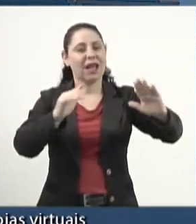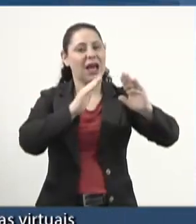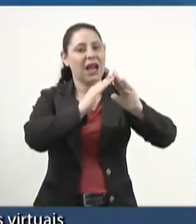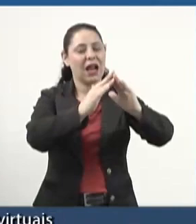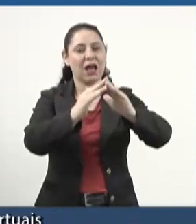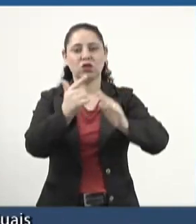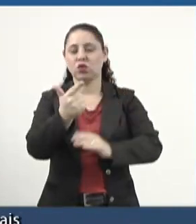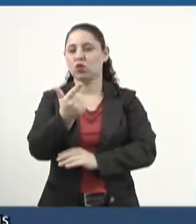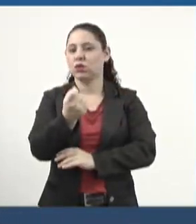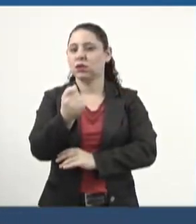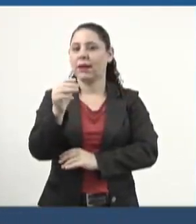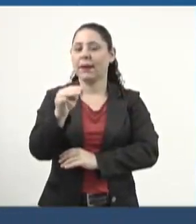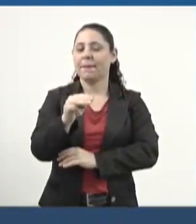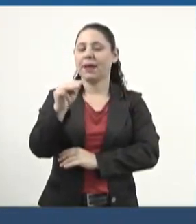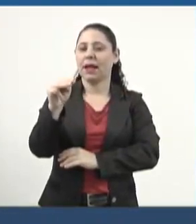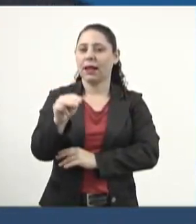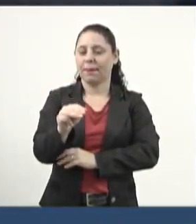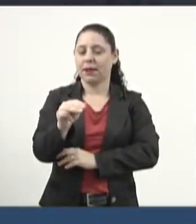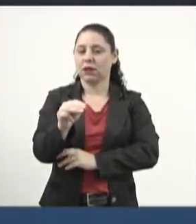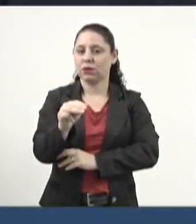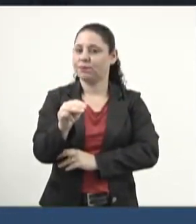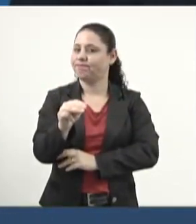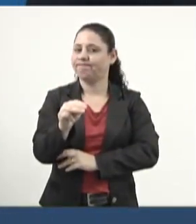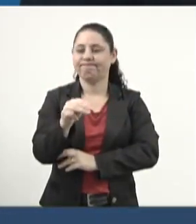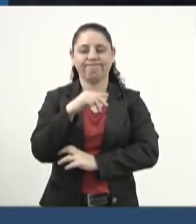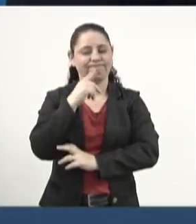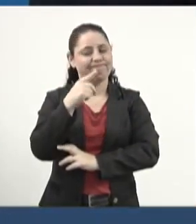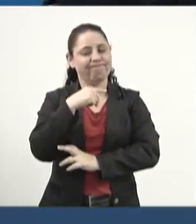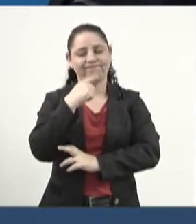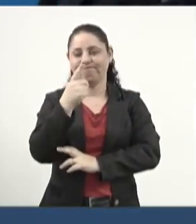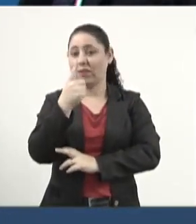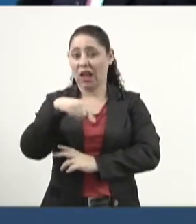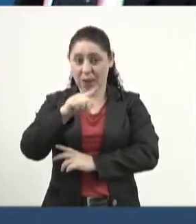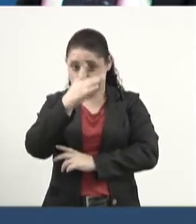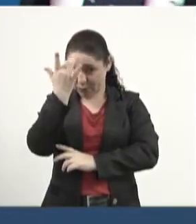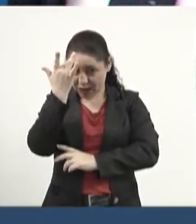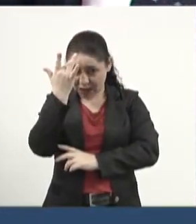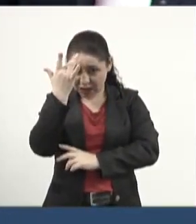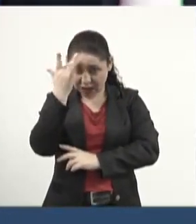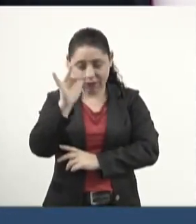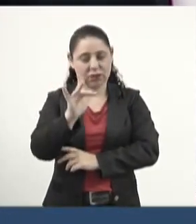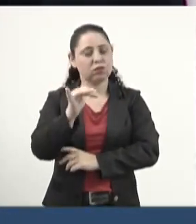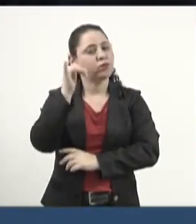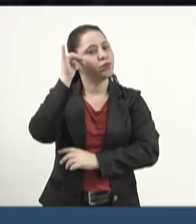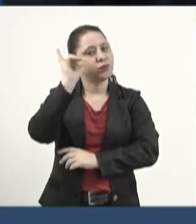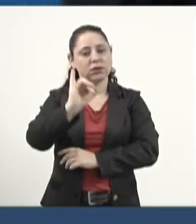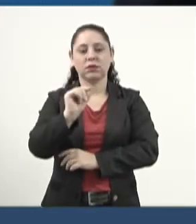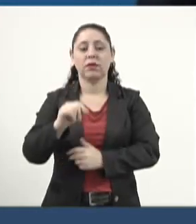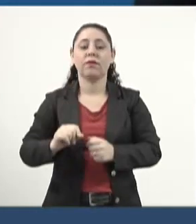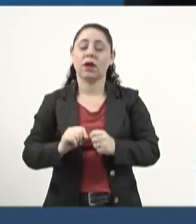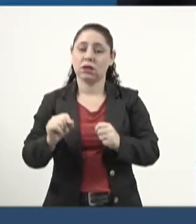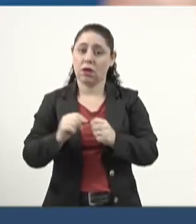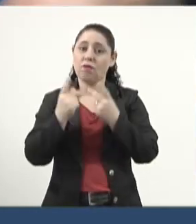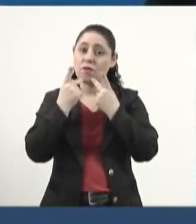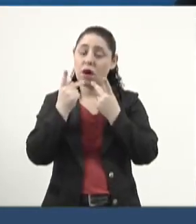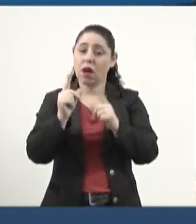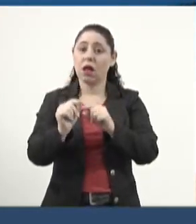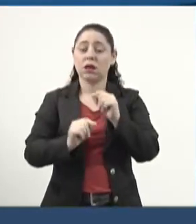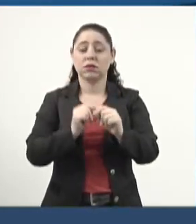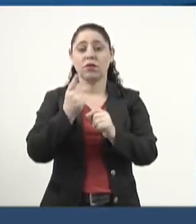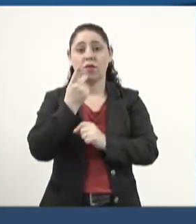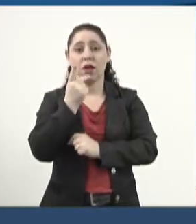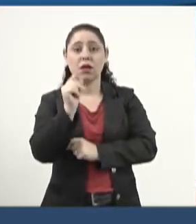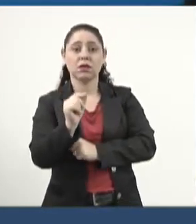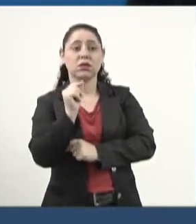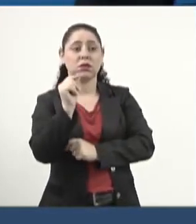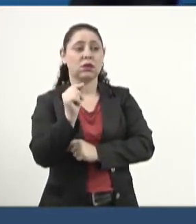200 milímetros de chuva, ninguém evitaria aquele desastre que aconteceu lá. Fizeram um pronunciamento